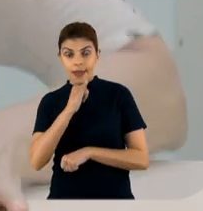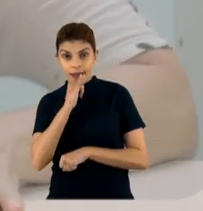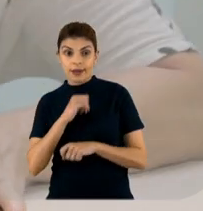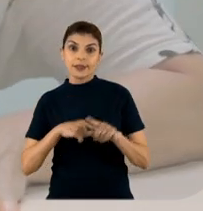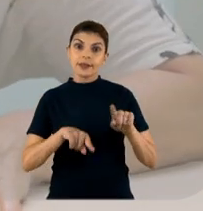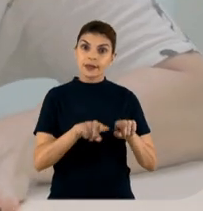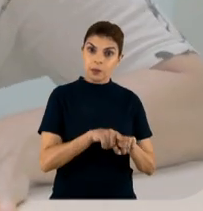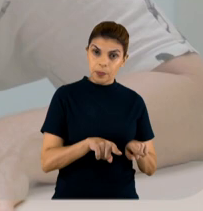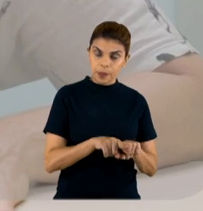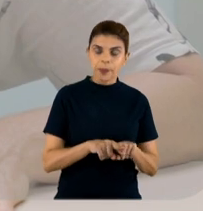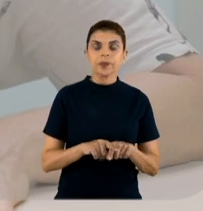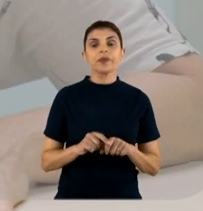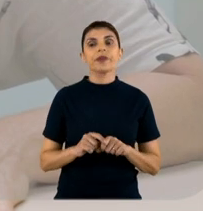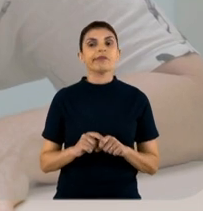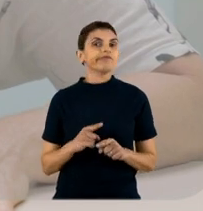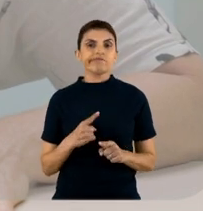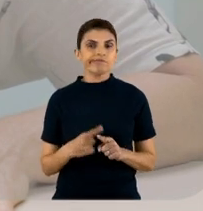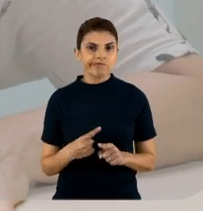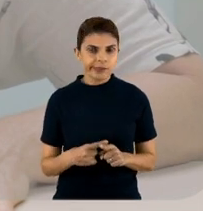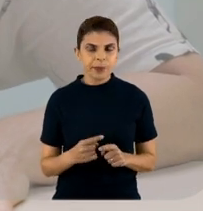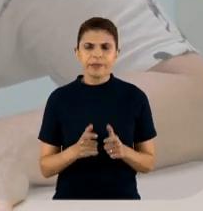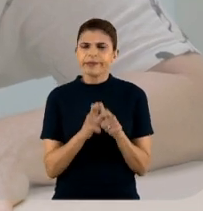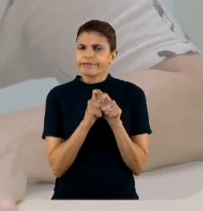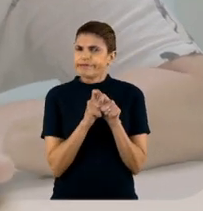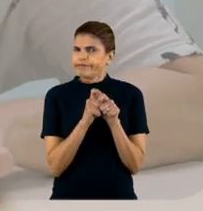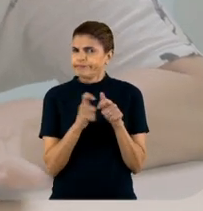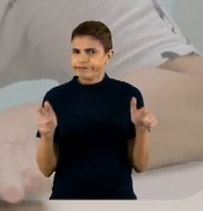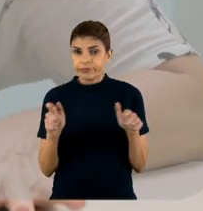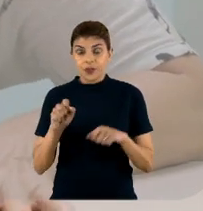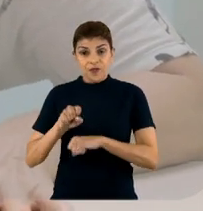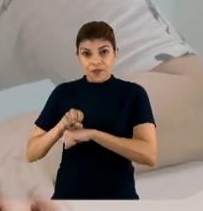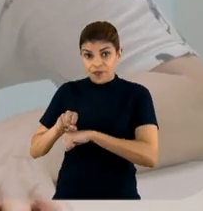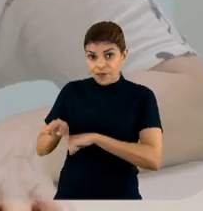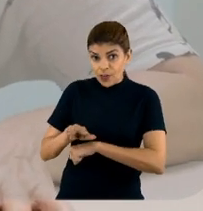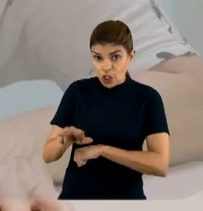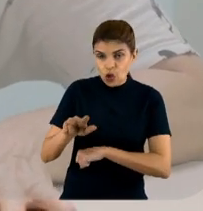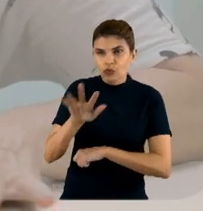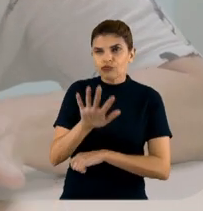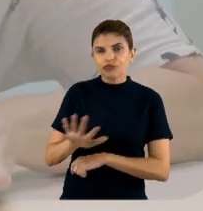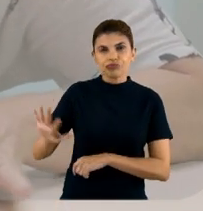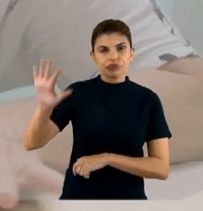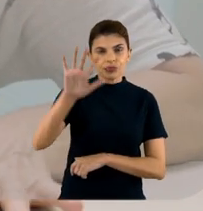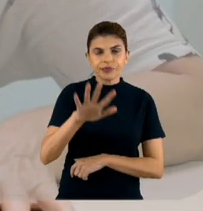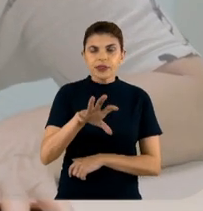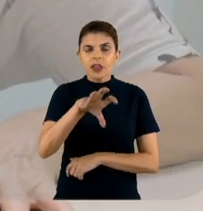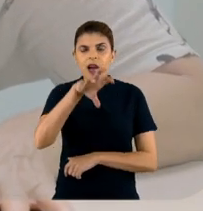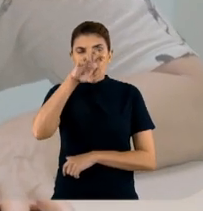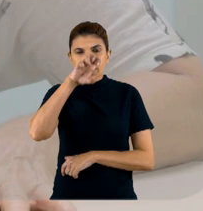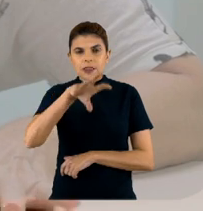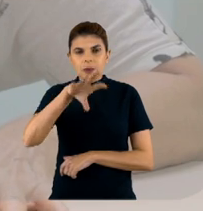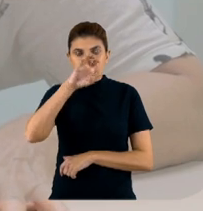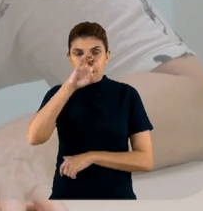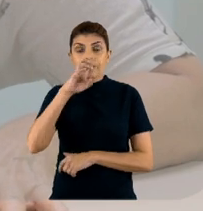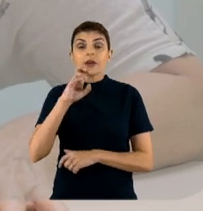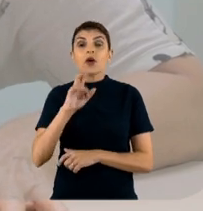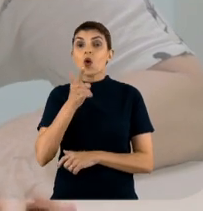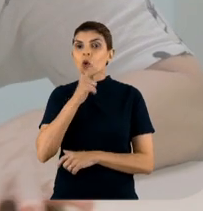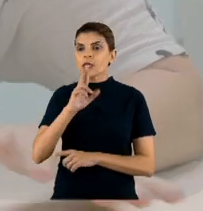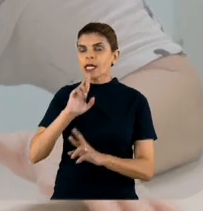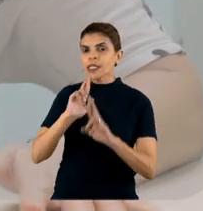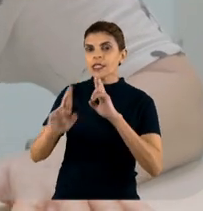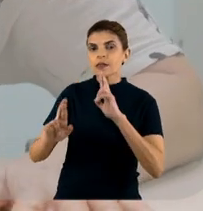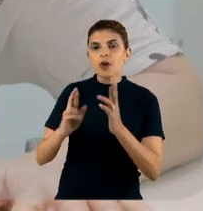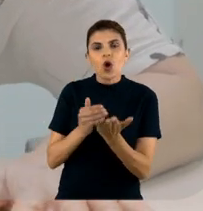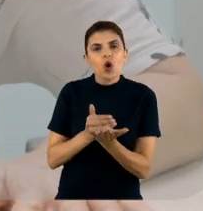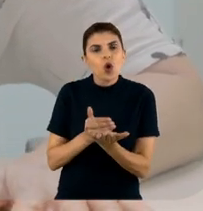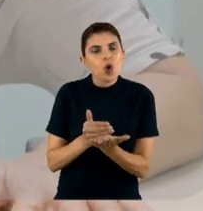como tratamento porque a maioria dos vírus respiratórios só responde a qualquer tratamento